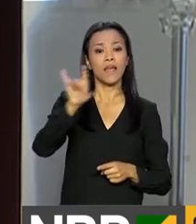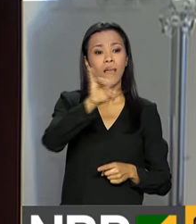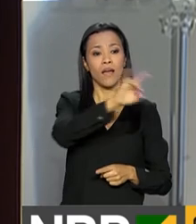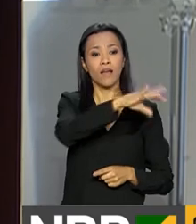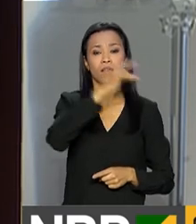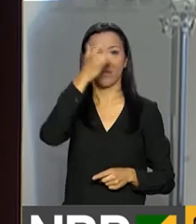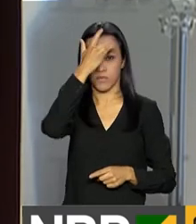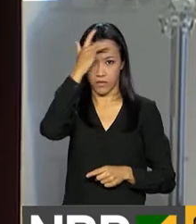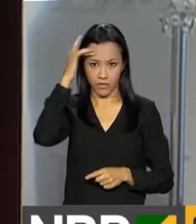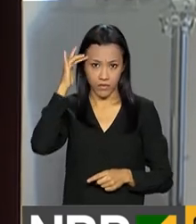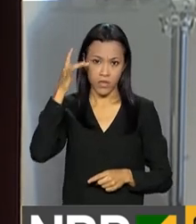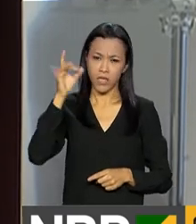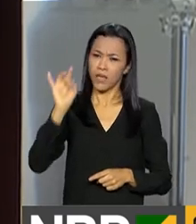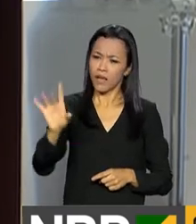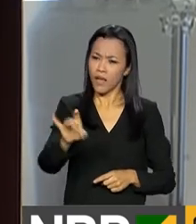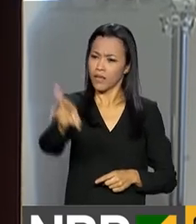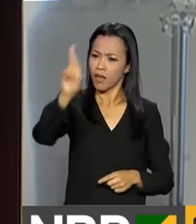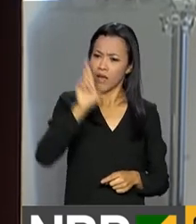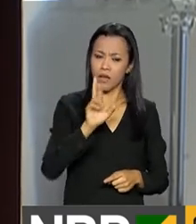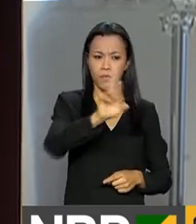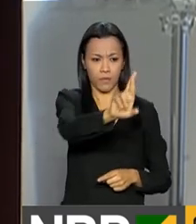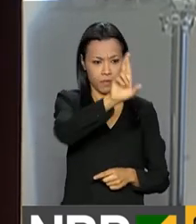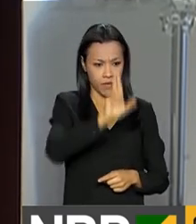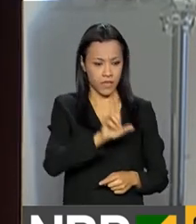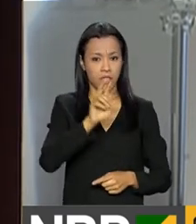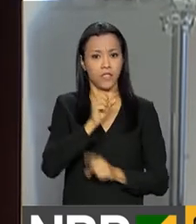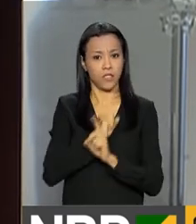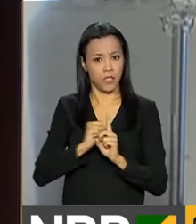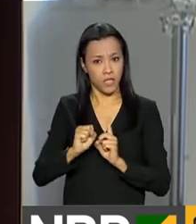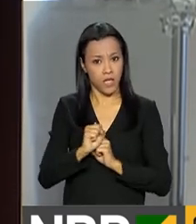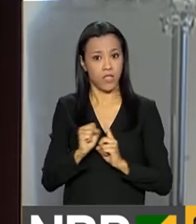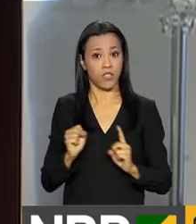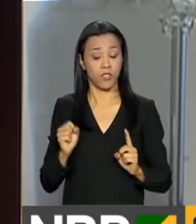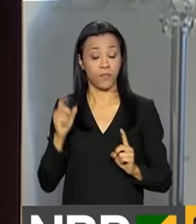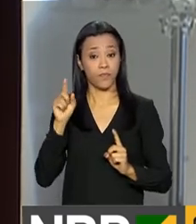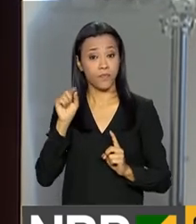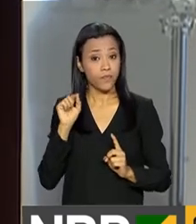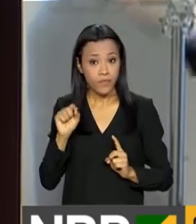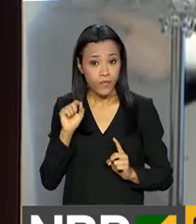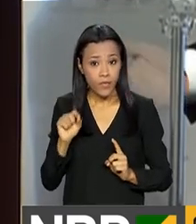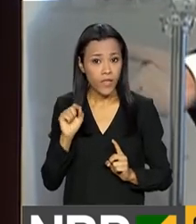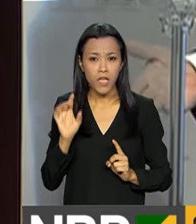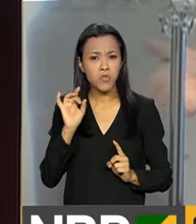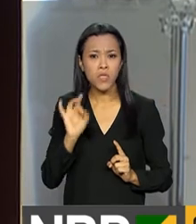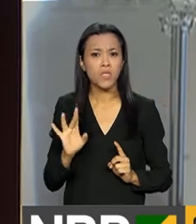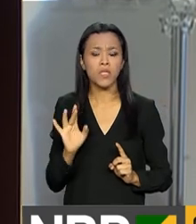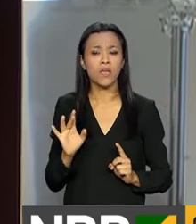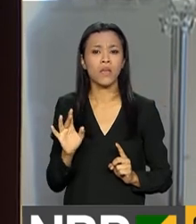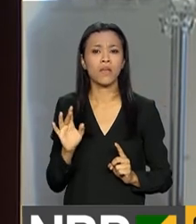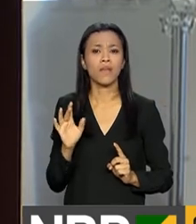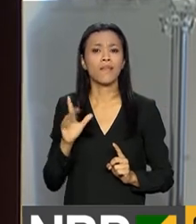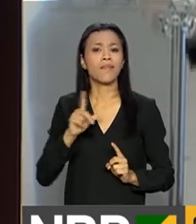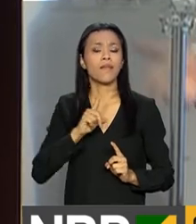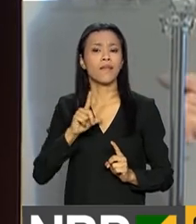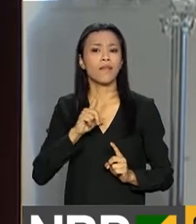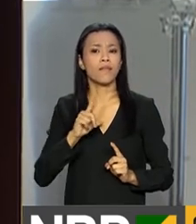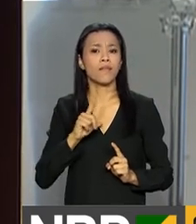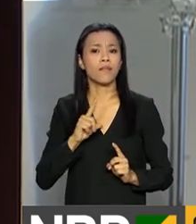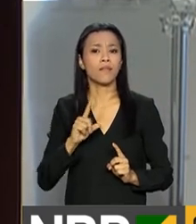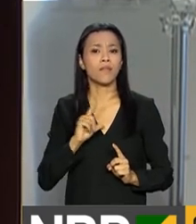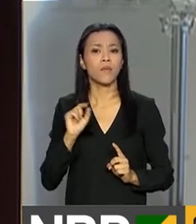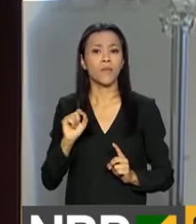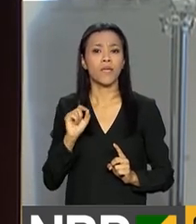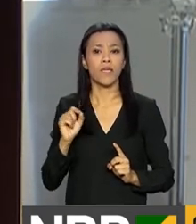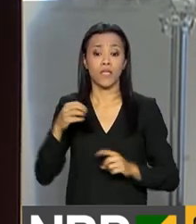vocês, ou cada representante da sociedade que mostra um parlamentar que não tem só o outro lado, o lado